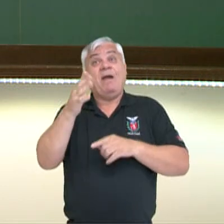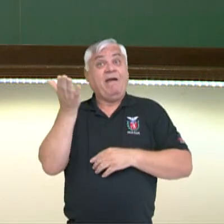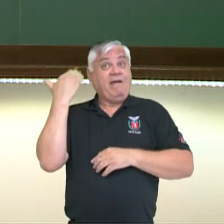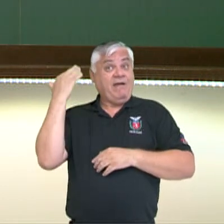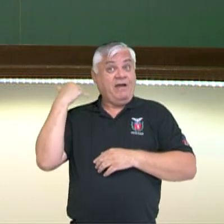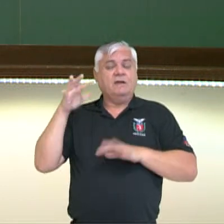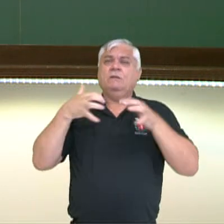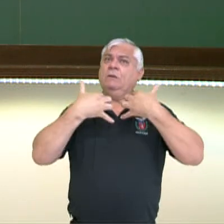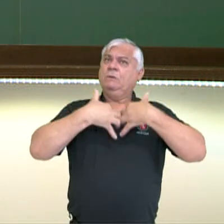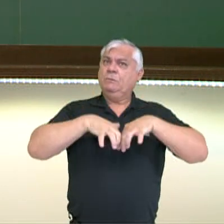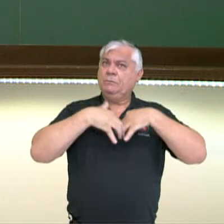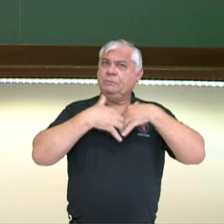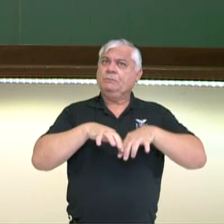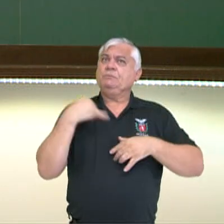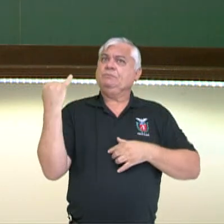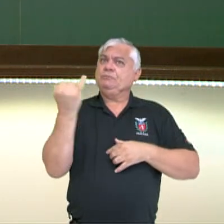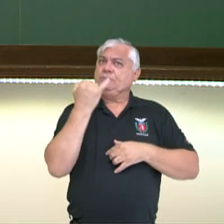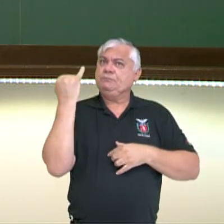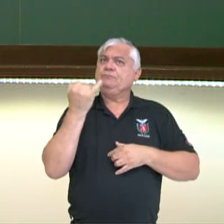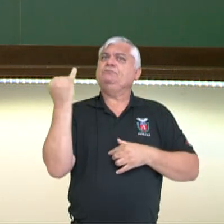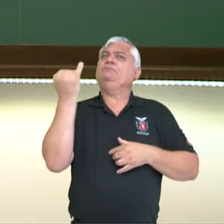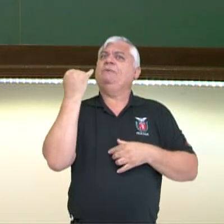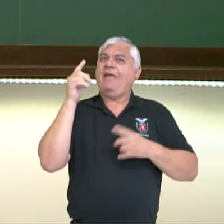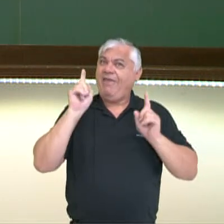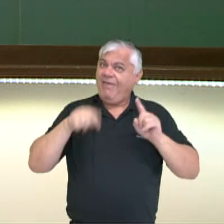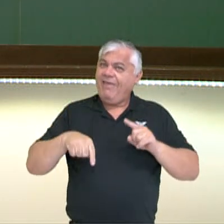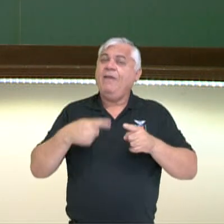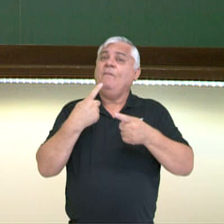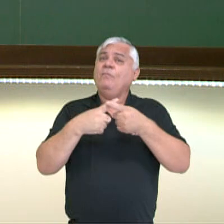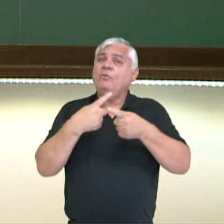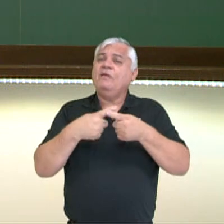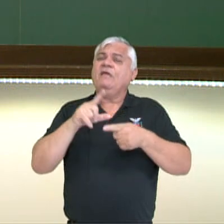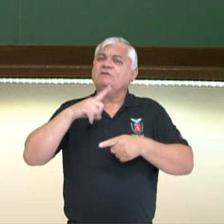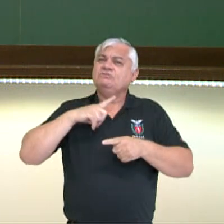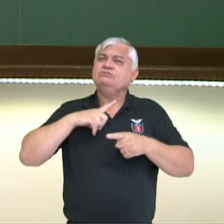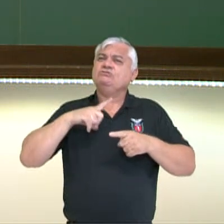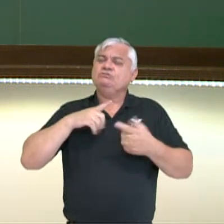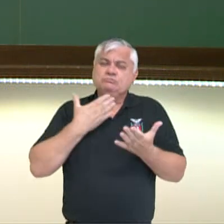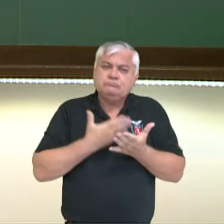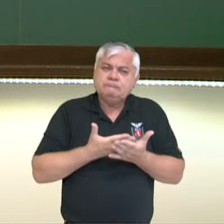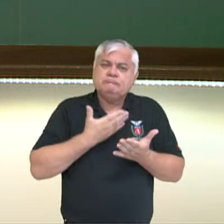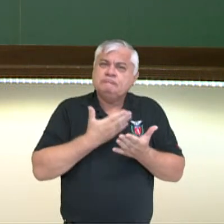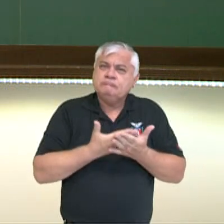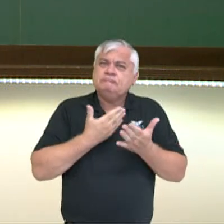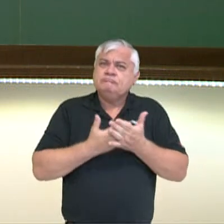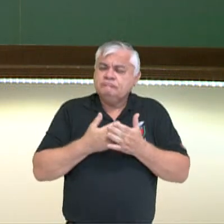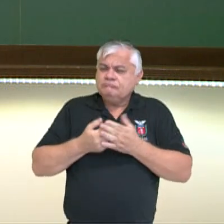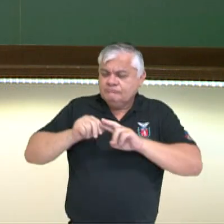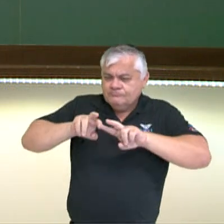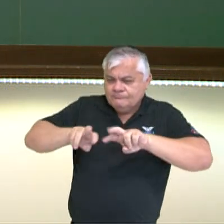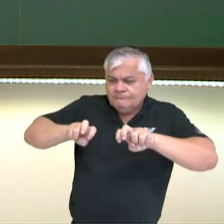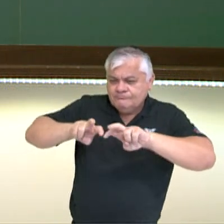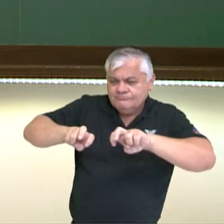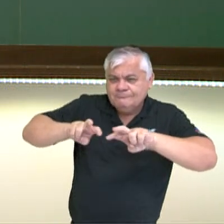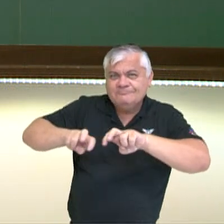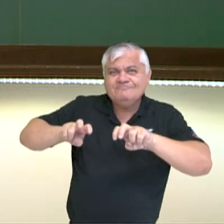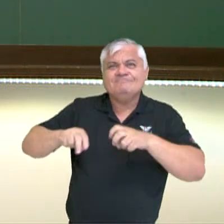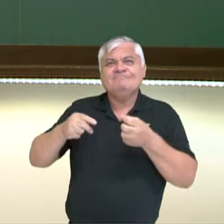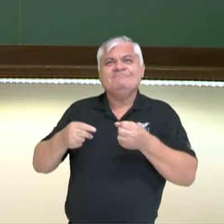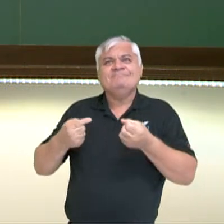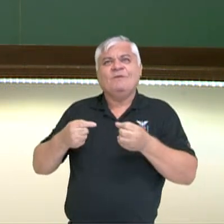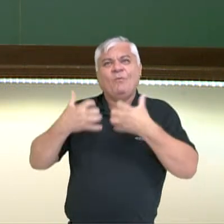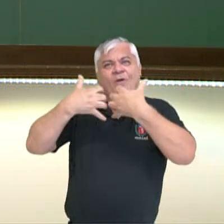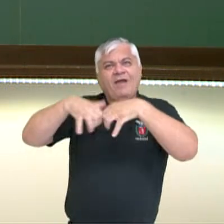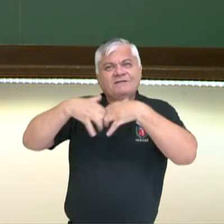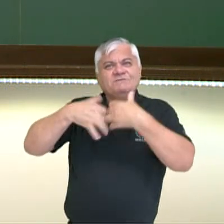reflexão fundamentada, né? Então, tinha aí todo um esforço de se buscar fundamentar um